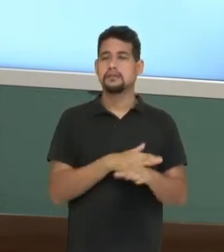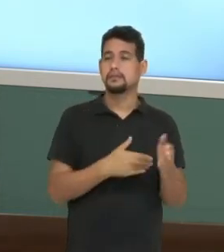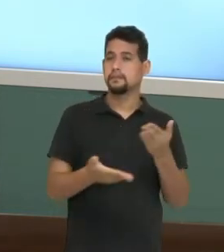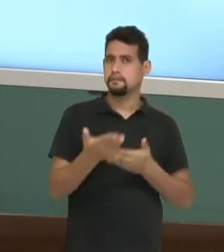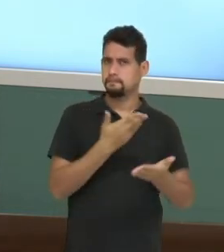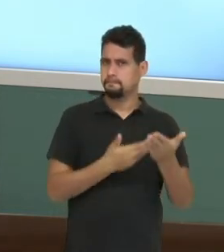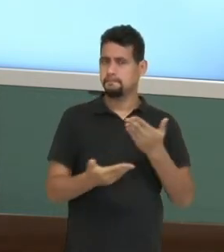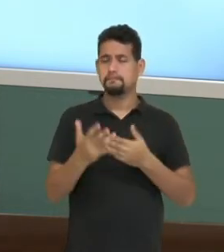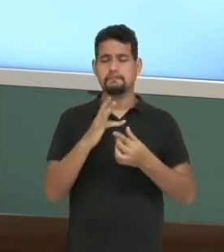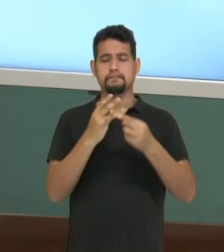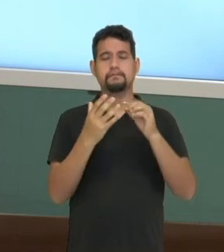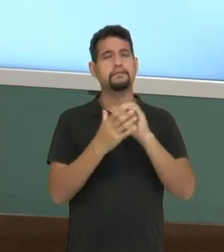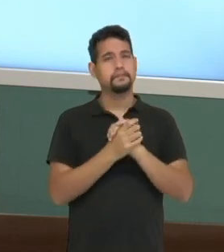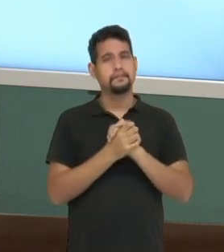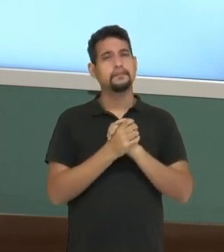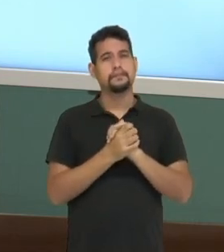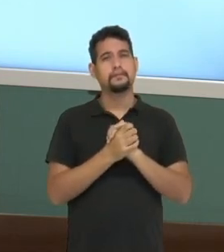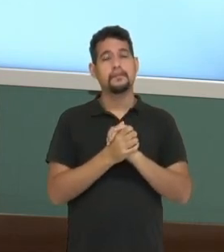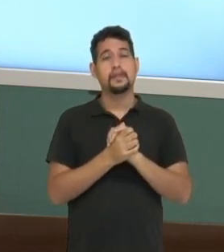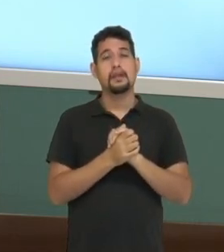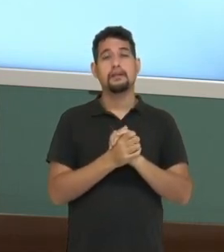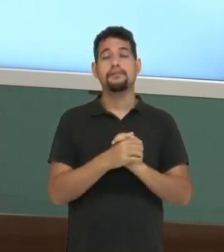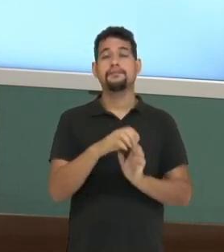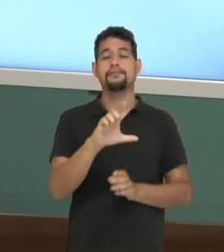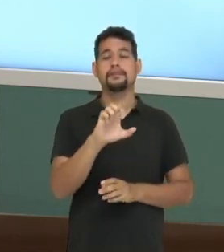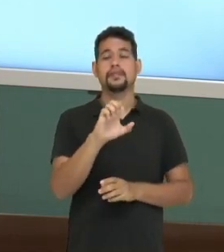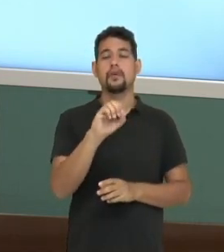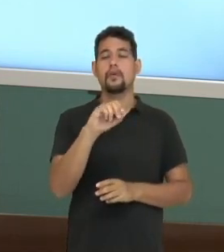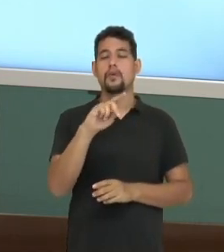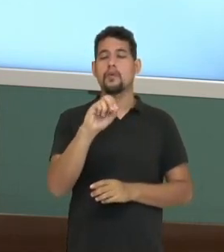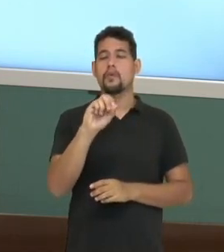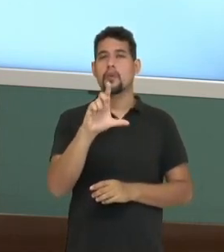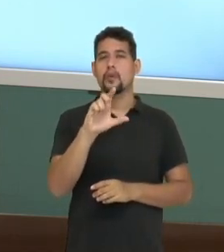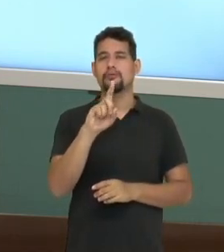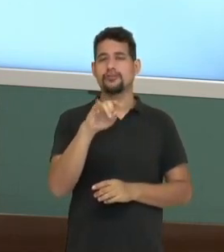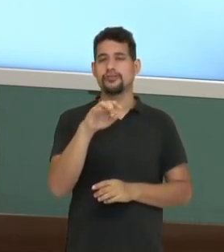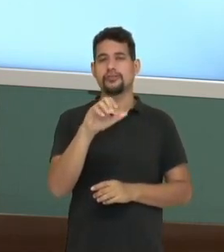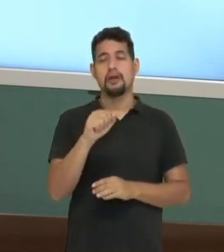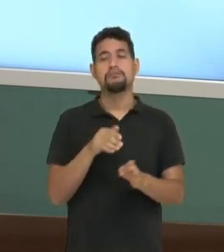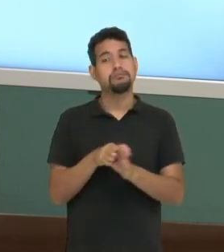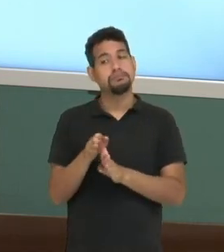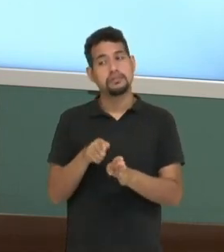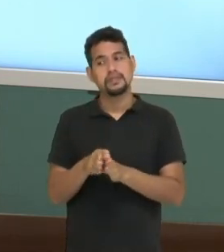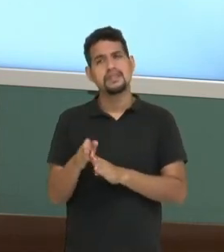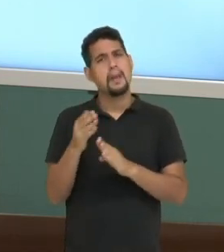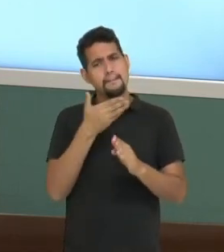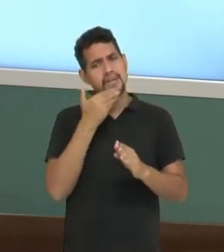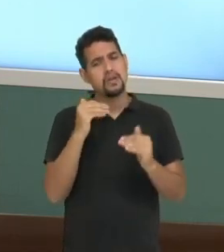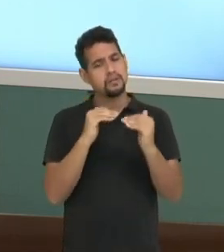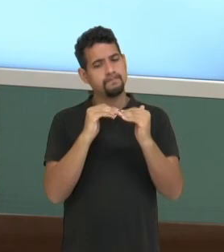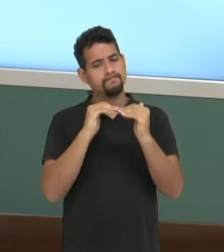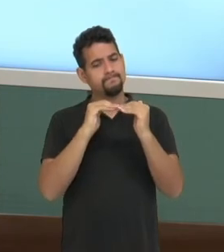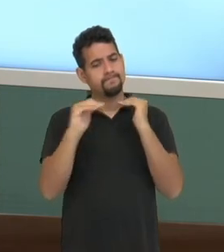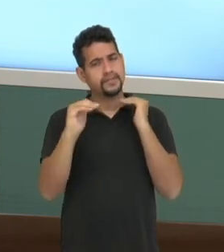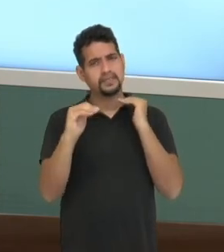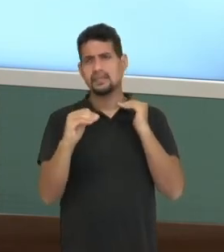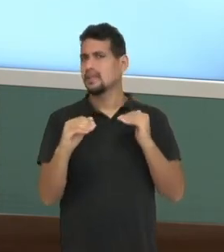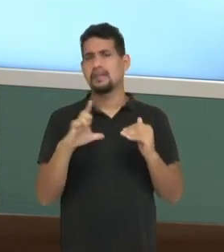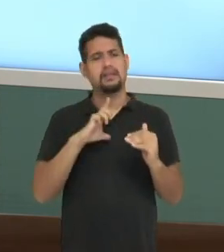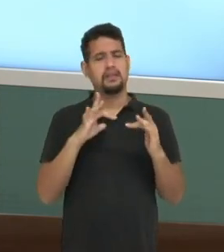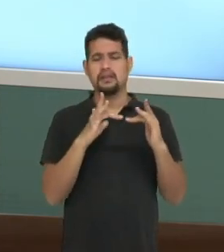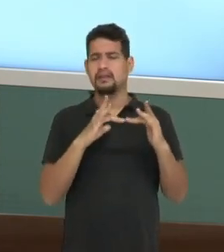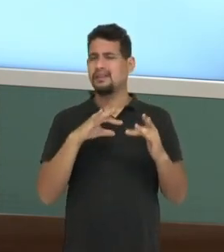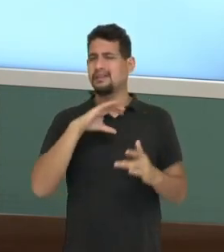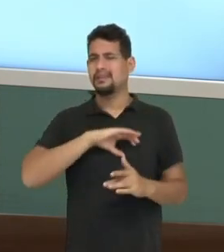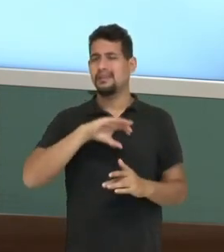sua esposa, né, a Imperatriz Leopoldina, que aconselham ele a romper as relações com